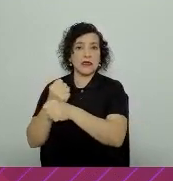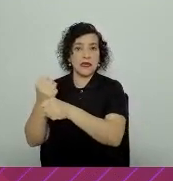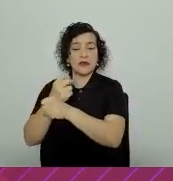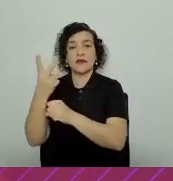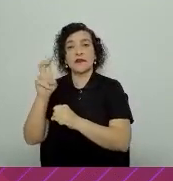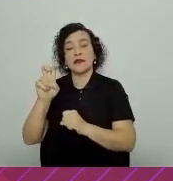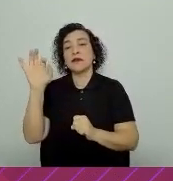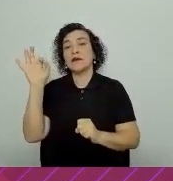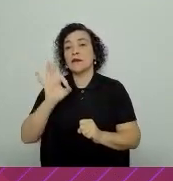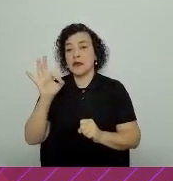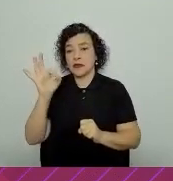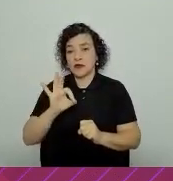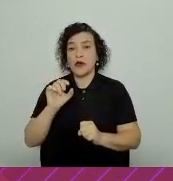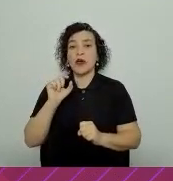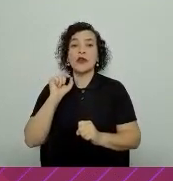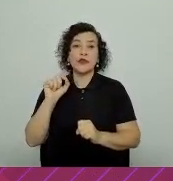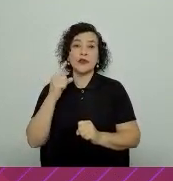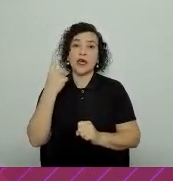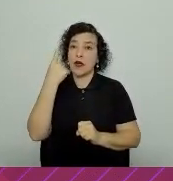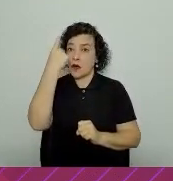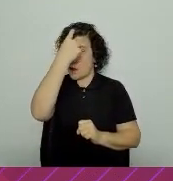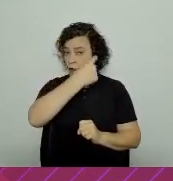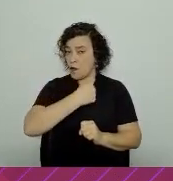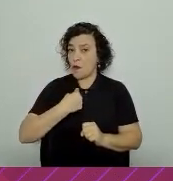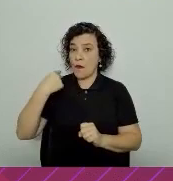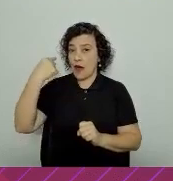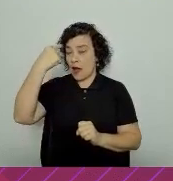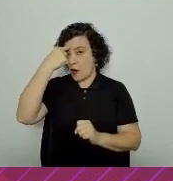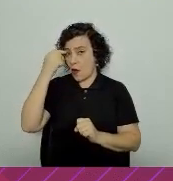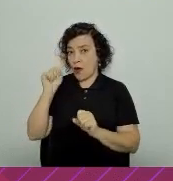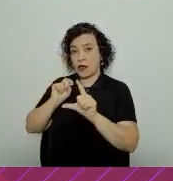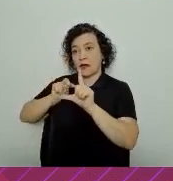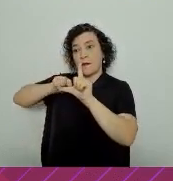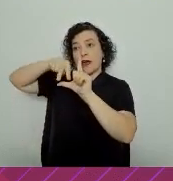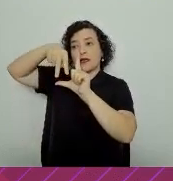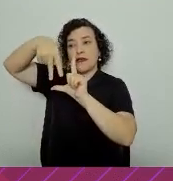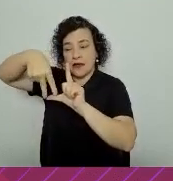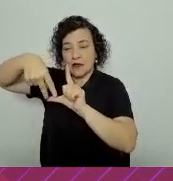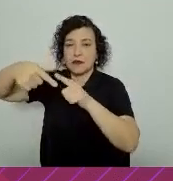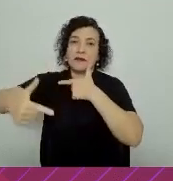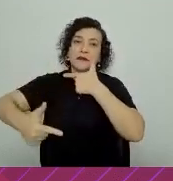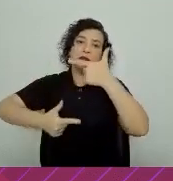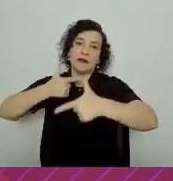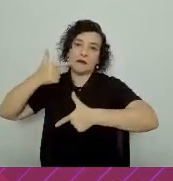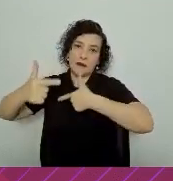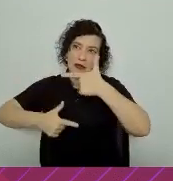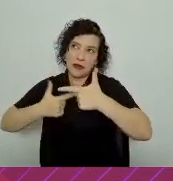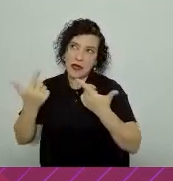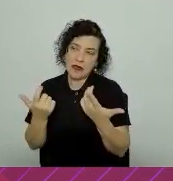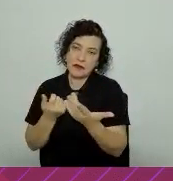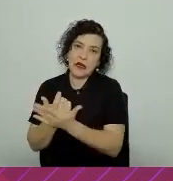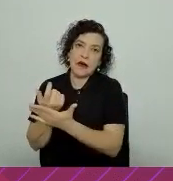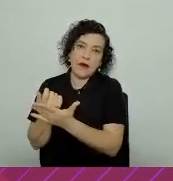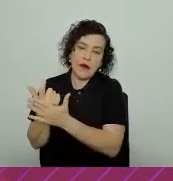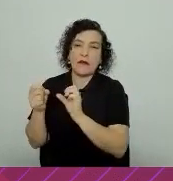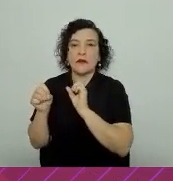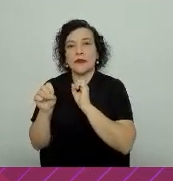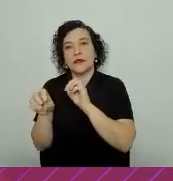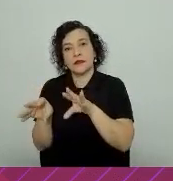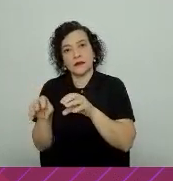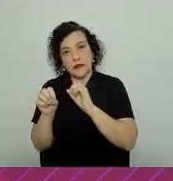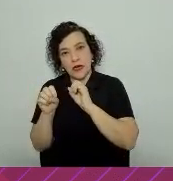pelo menos uma hora por dia no meta verso seja trabalhando seja em compras educação